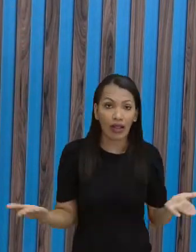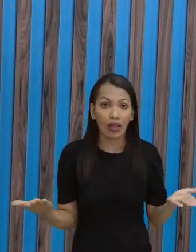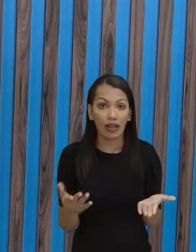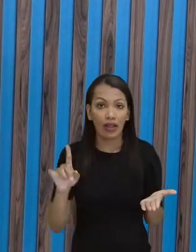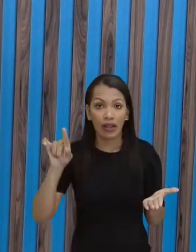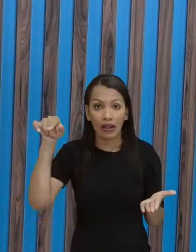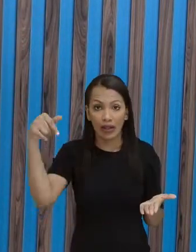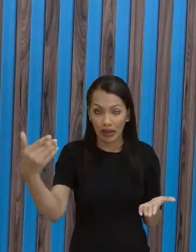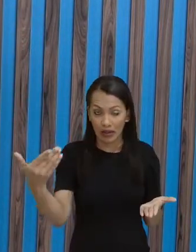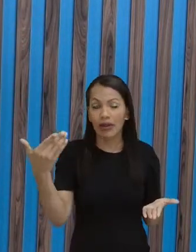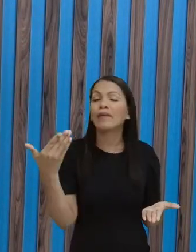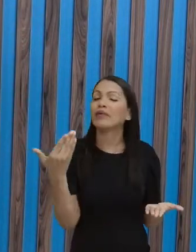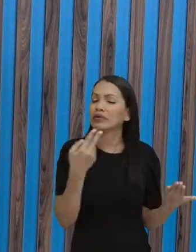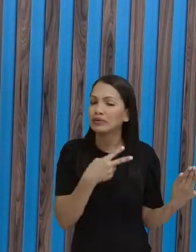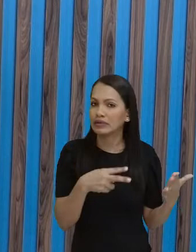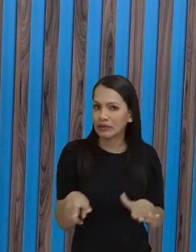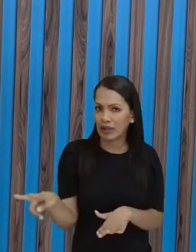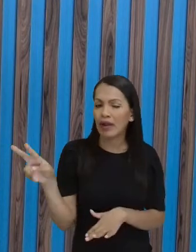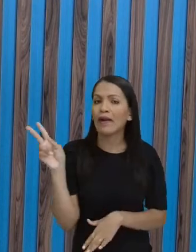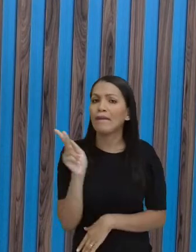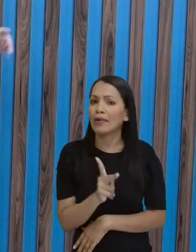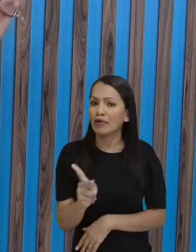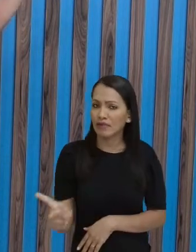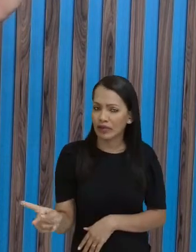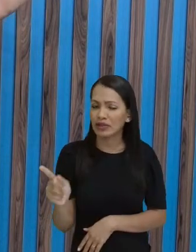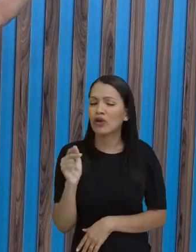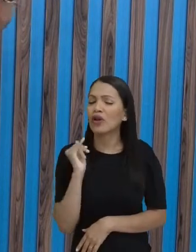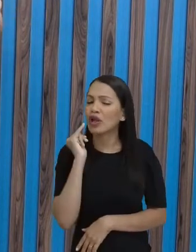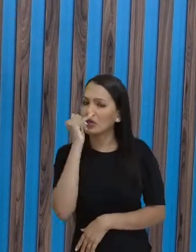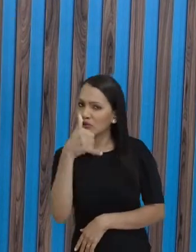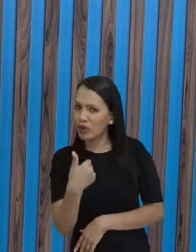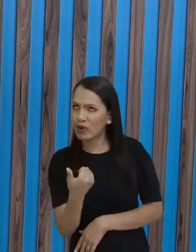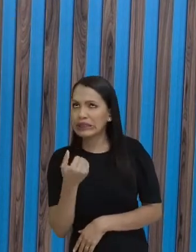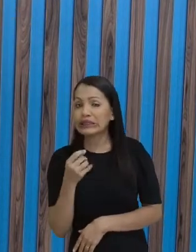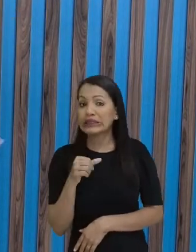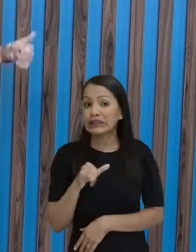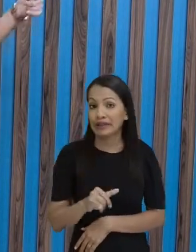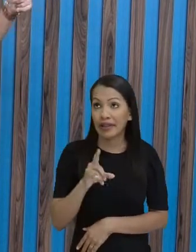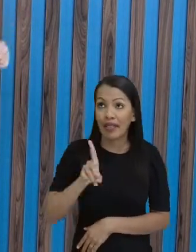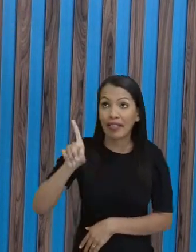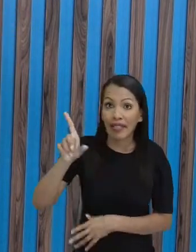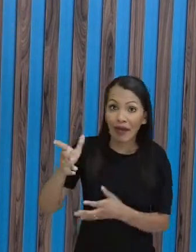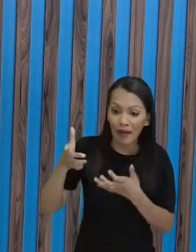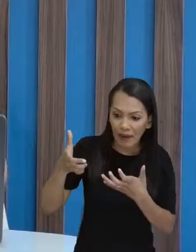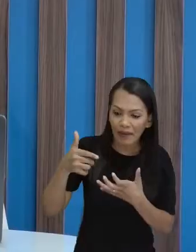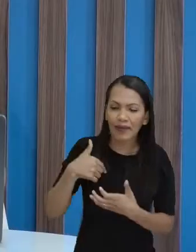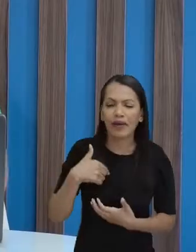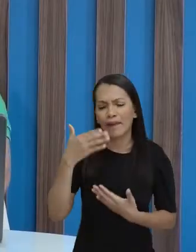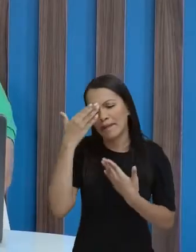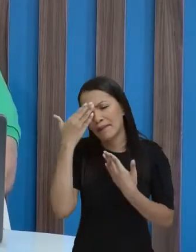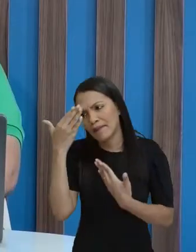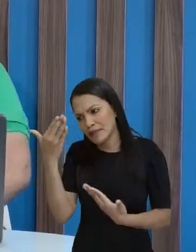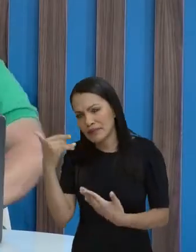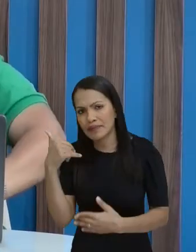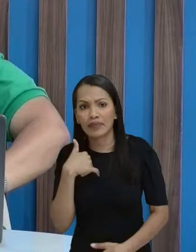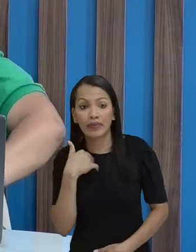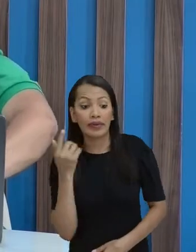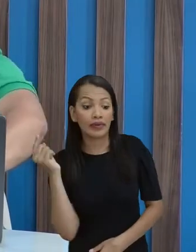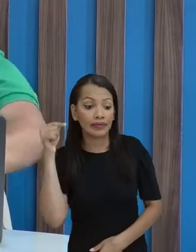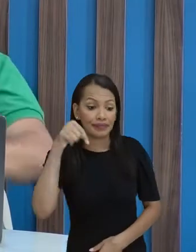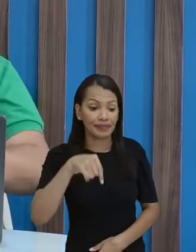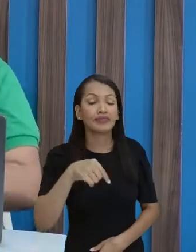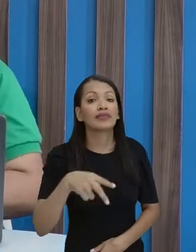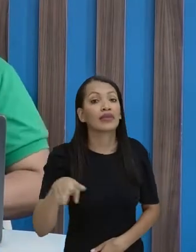até segunda-feira com a professora Josi, se Deus quiser. E, professora Abigail, muito obrigada. Eu que agradeço. Segunda-feira a aula vai ser